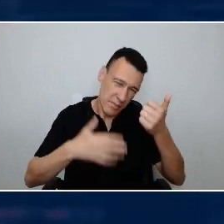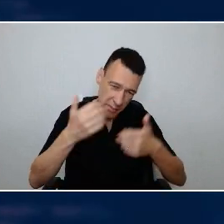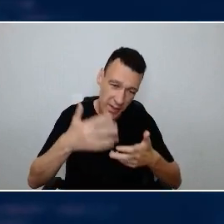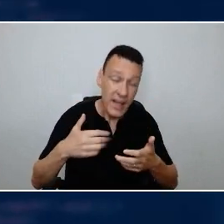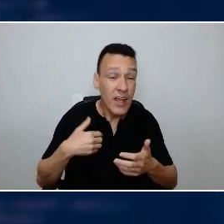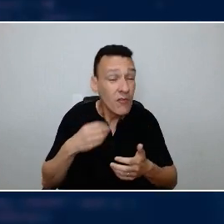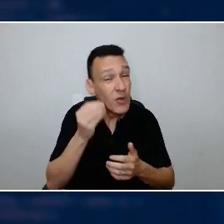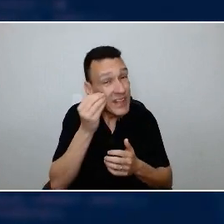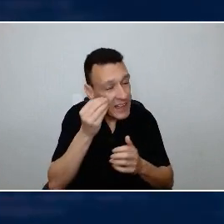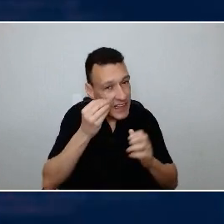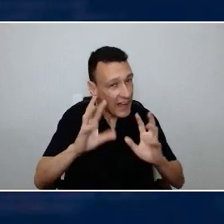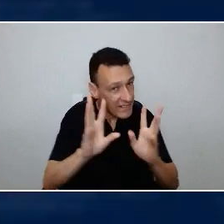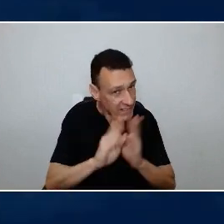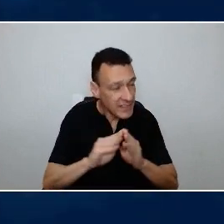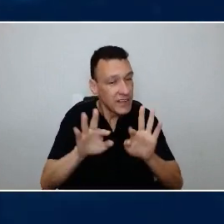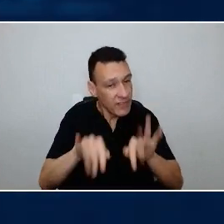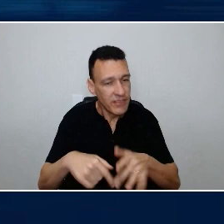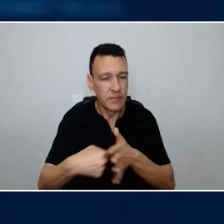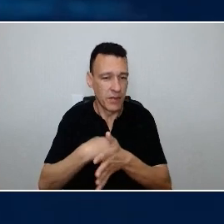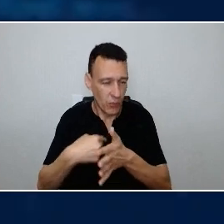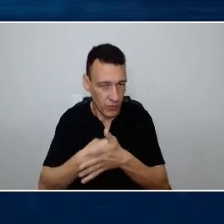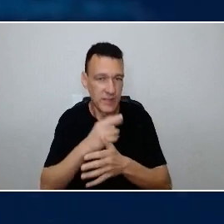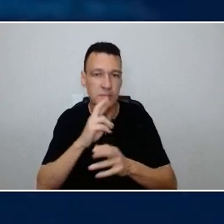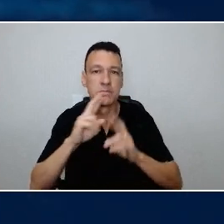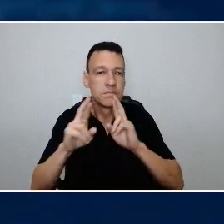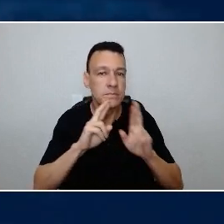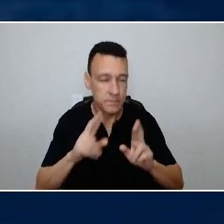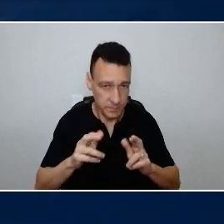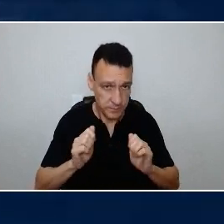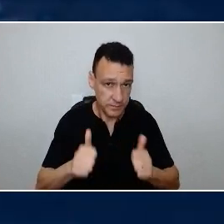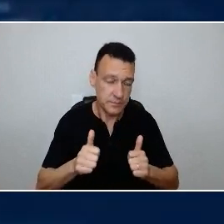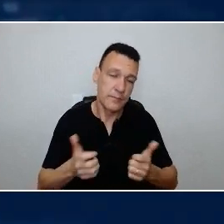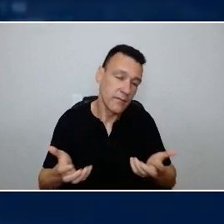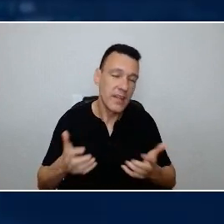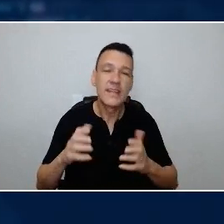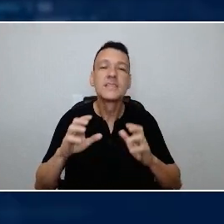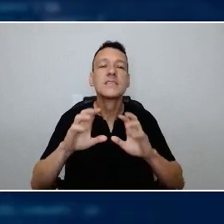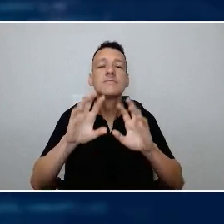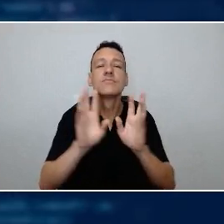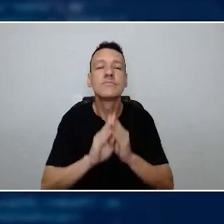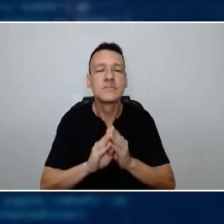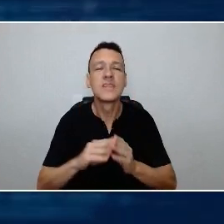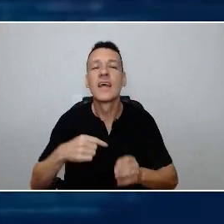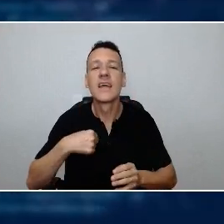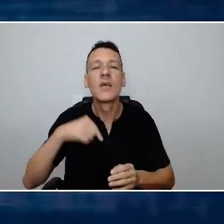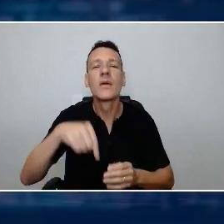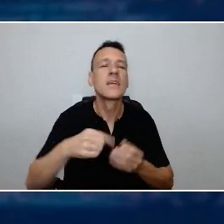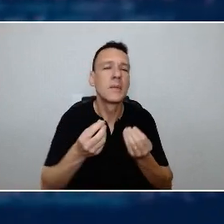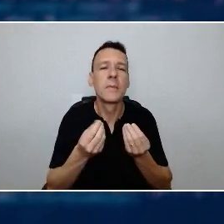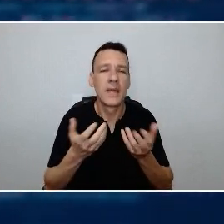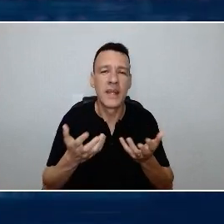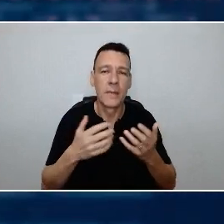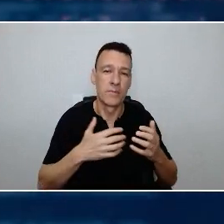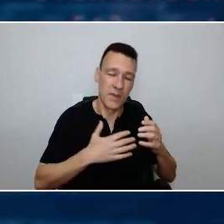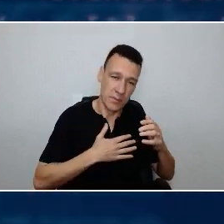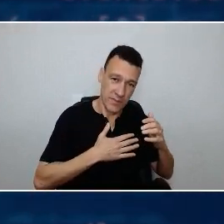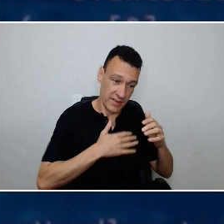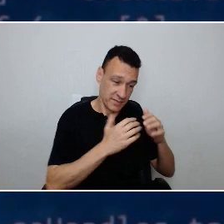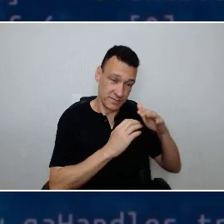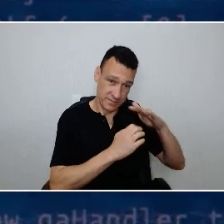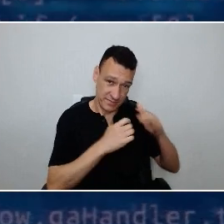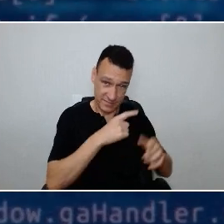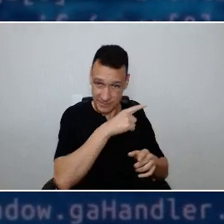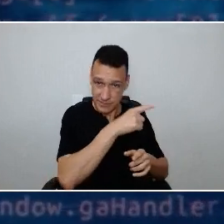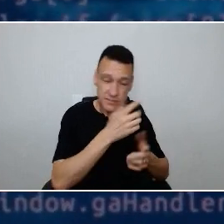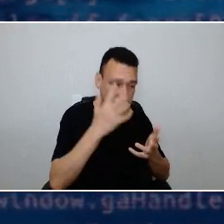perguntas Então vamos lá então o foco aqui é compartilhar os resultados que tivemos na Hero Spark como tivemos garantido que a estratégia